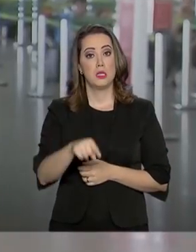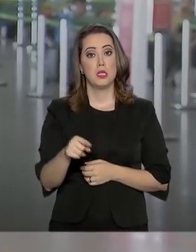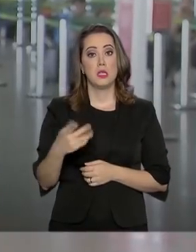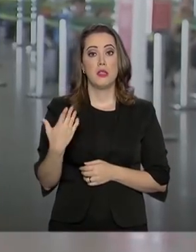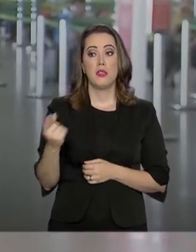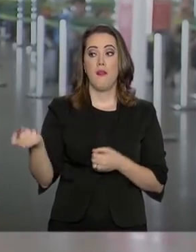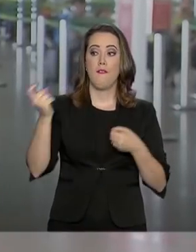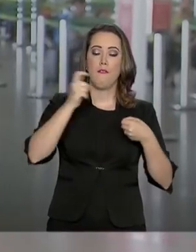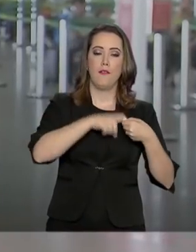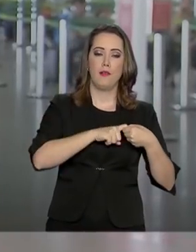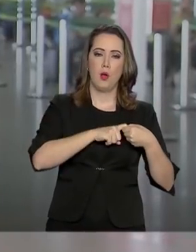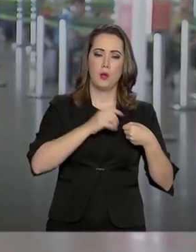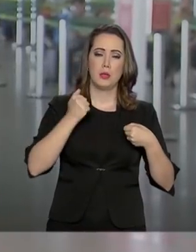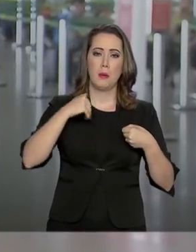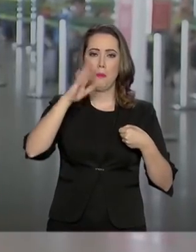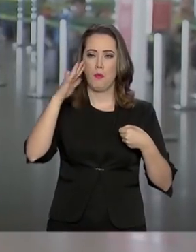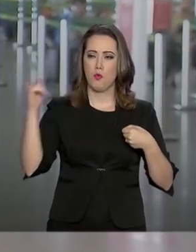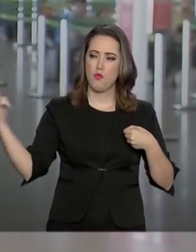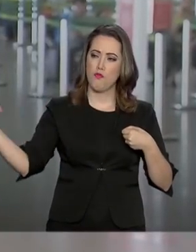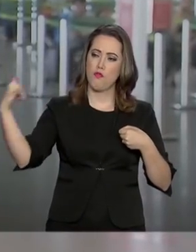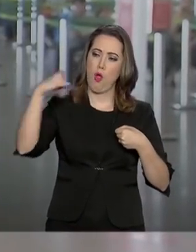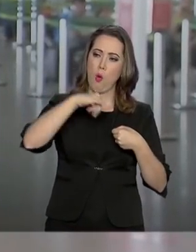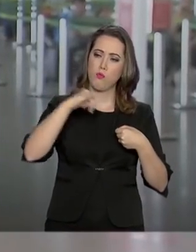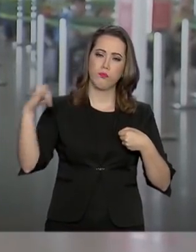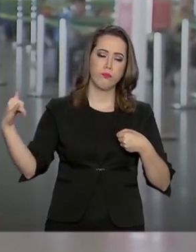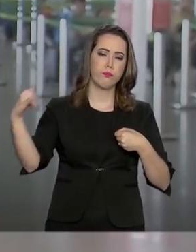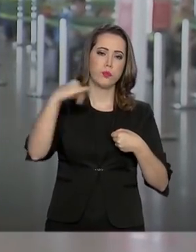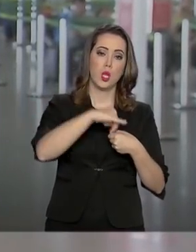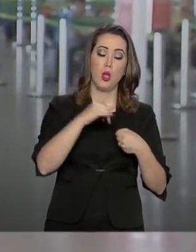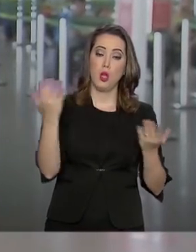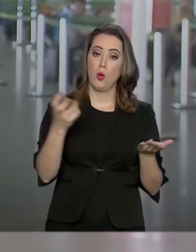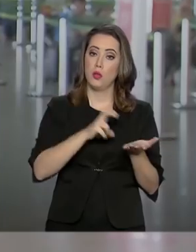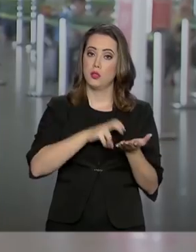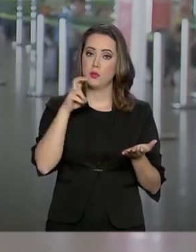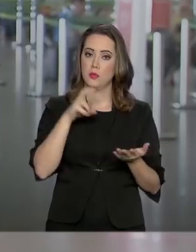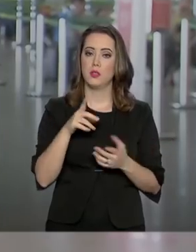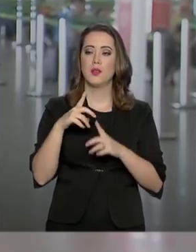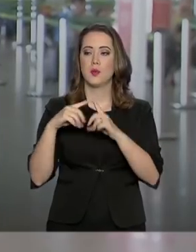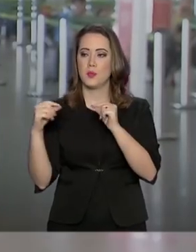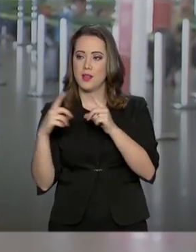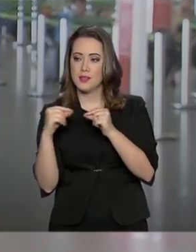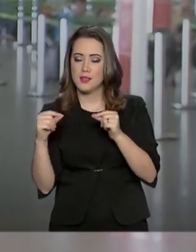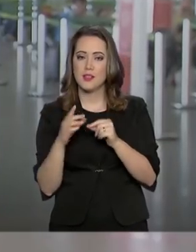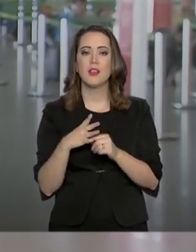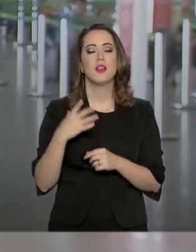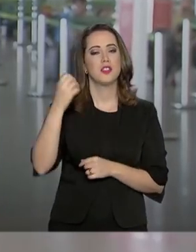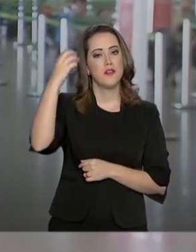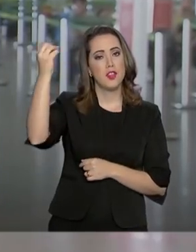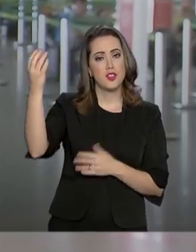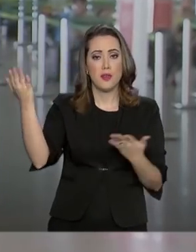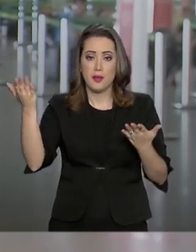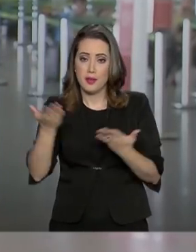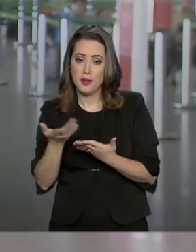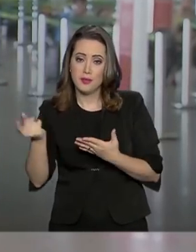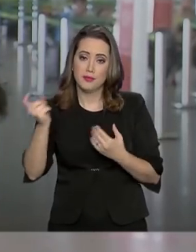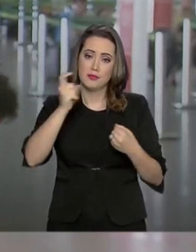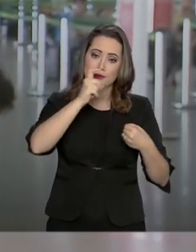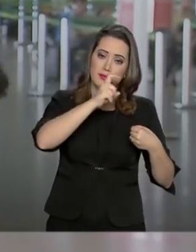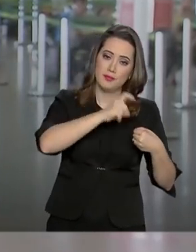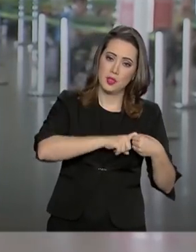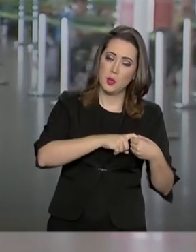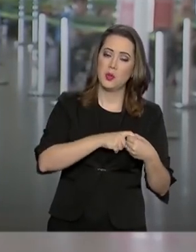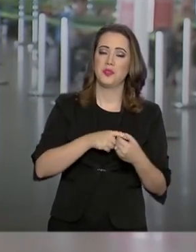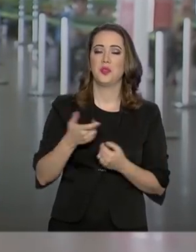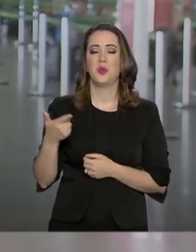desembarque tem muitos voos chegando agora de manhã, ou seja, são os brasileiros que foram curtir esses dias de folia em